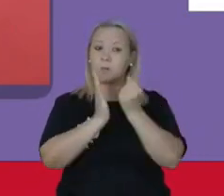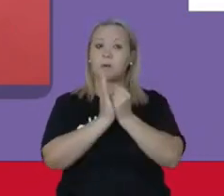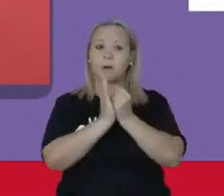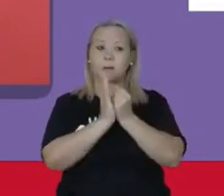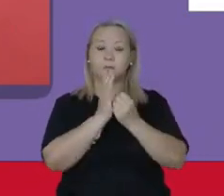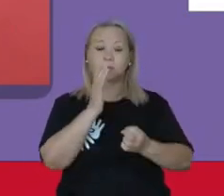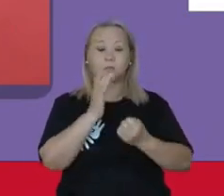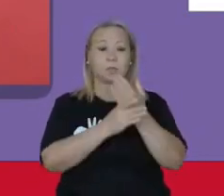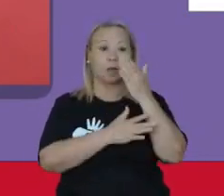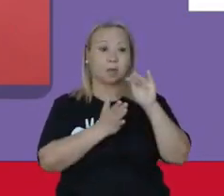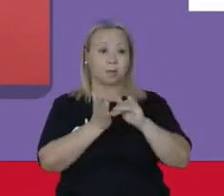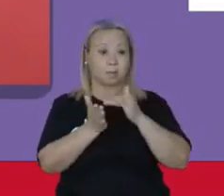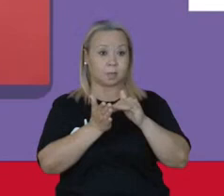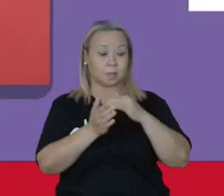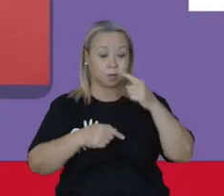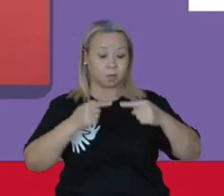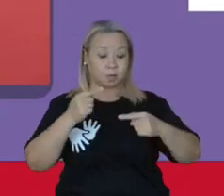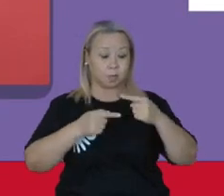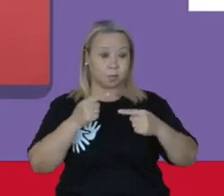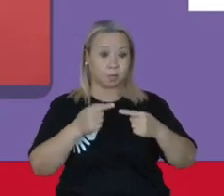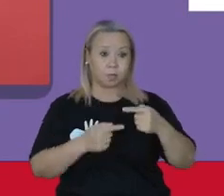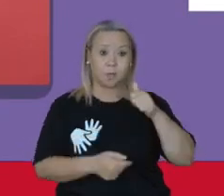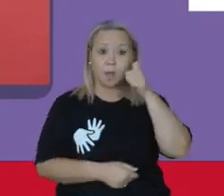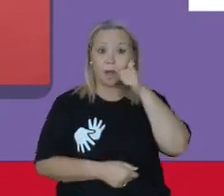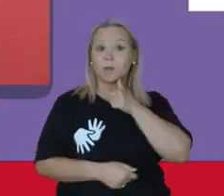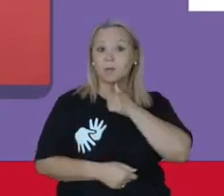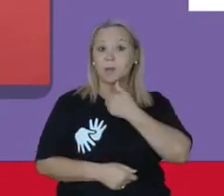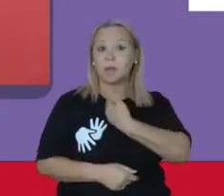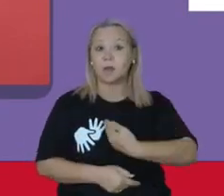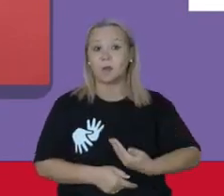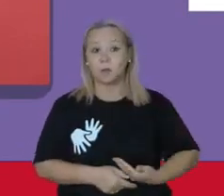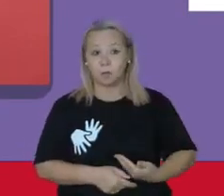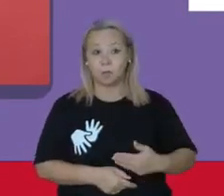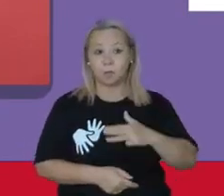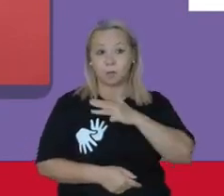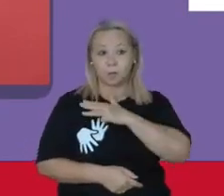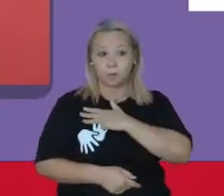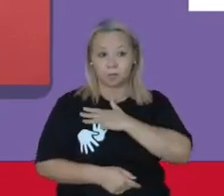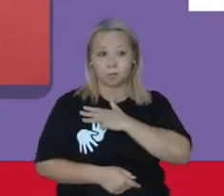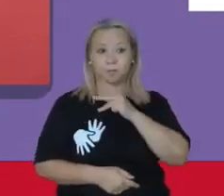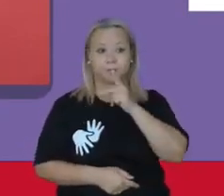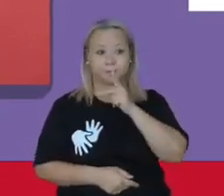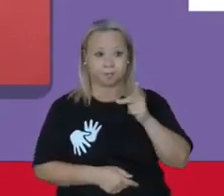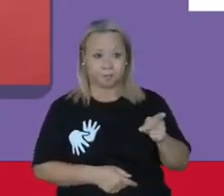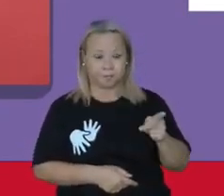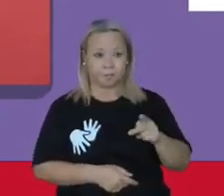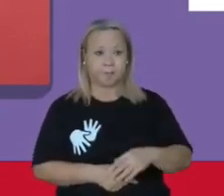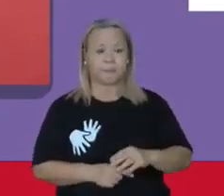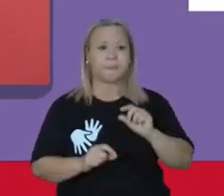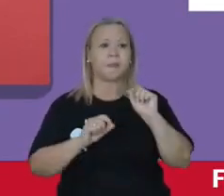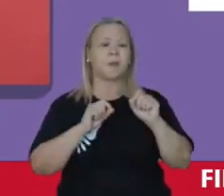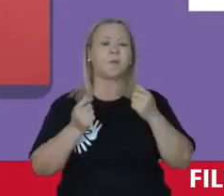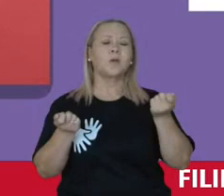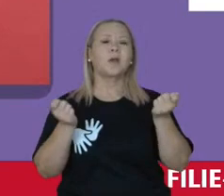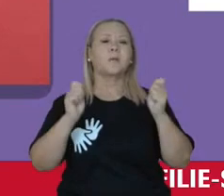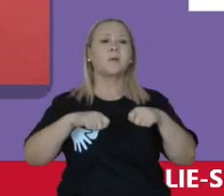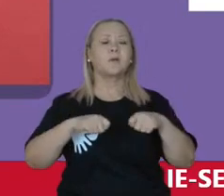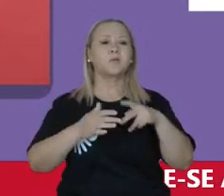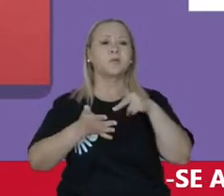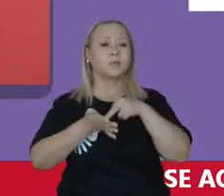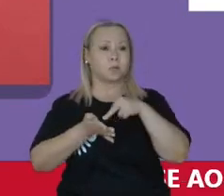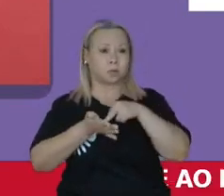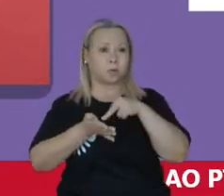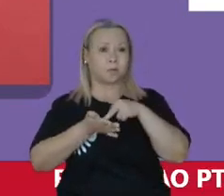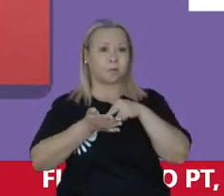Secretaria de Política para as Mulheres no governo do presidente Lula. O que possibilitou, na